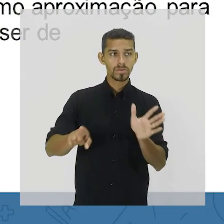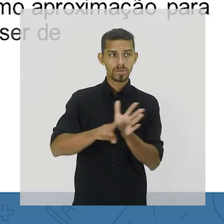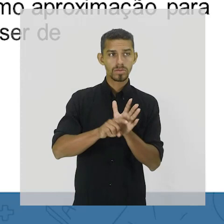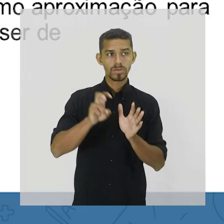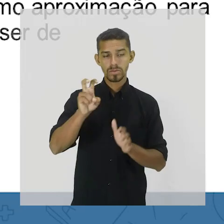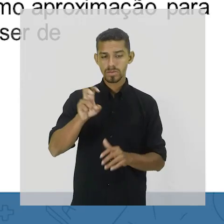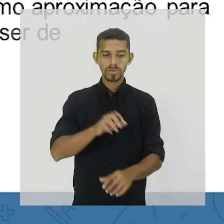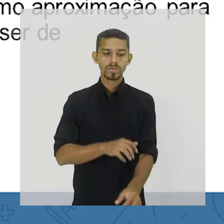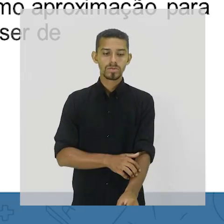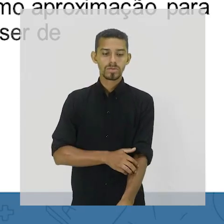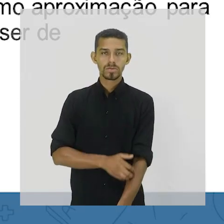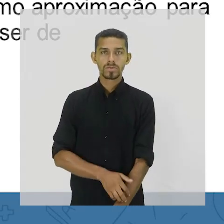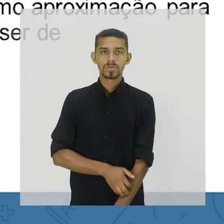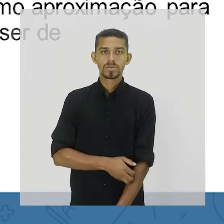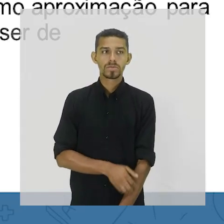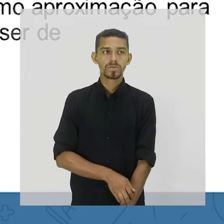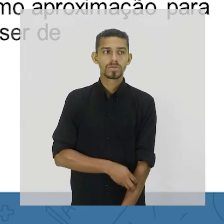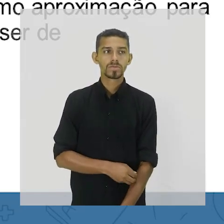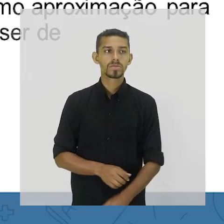menos 5.